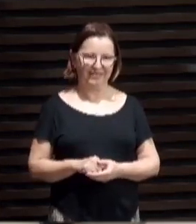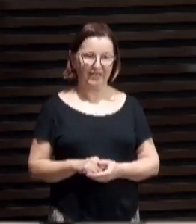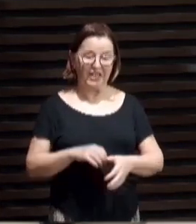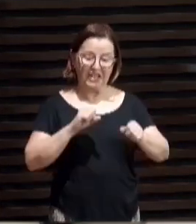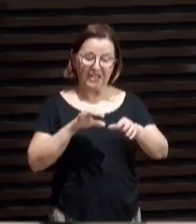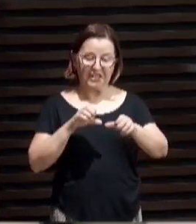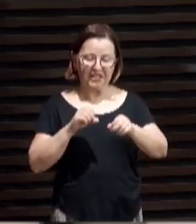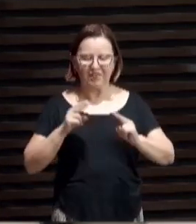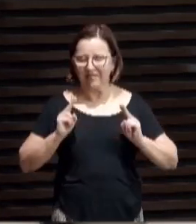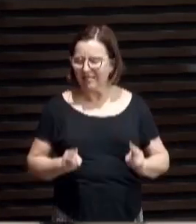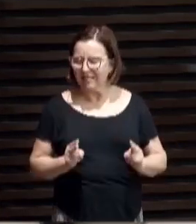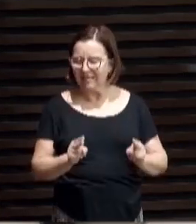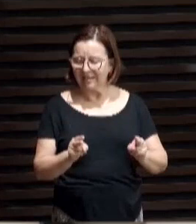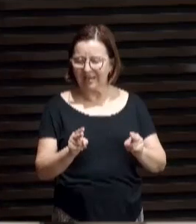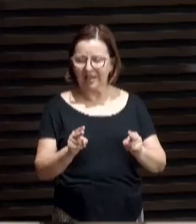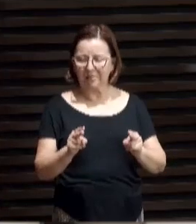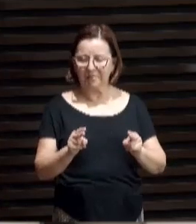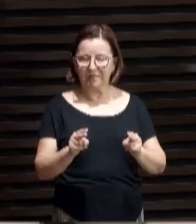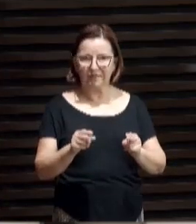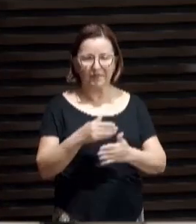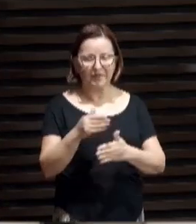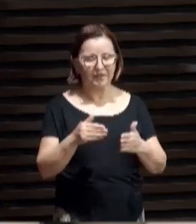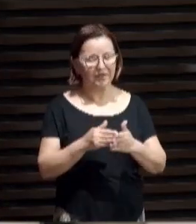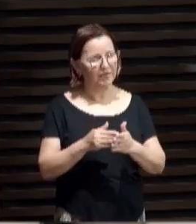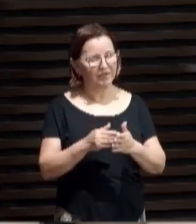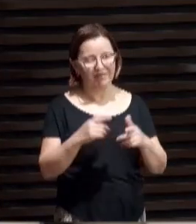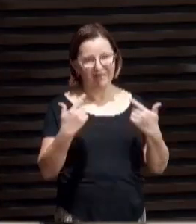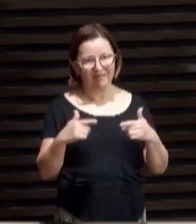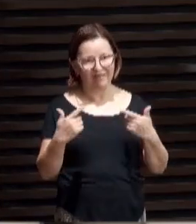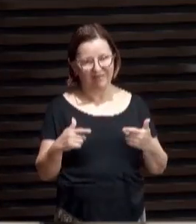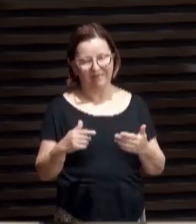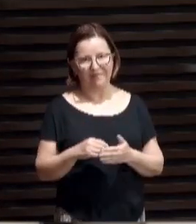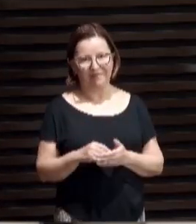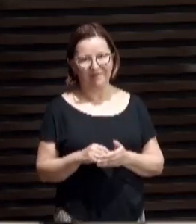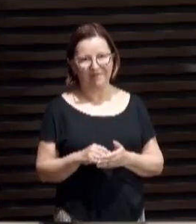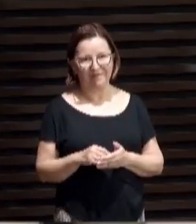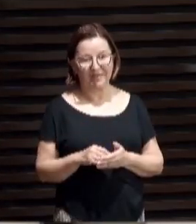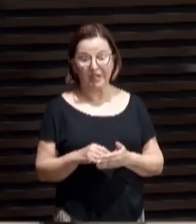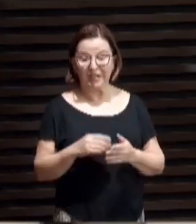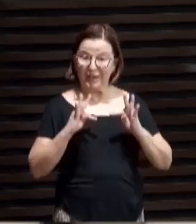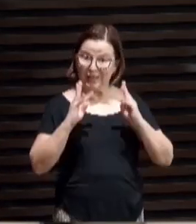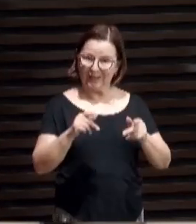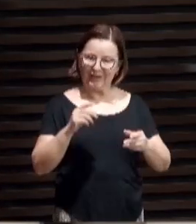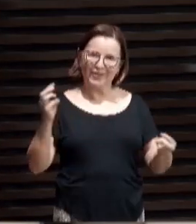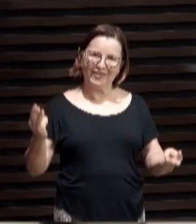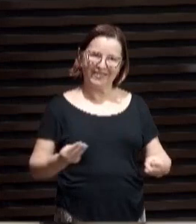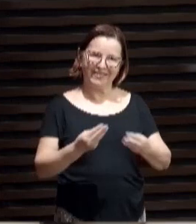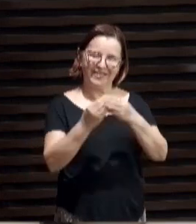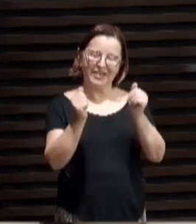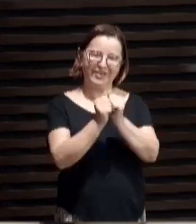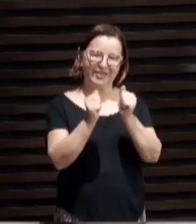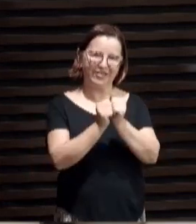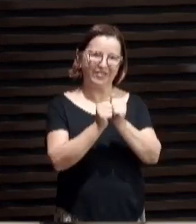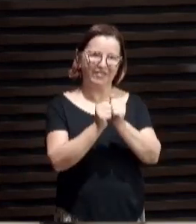Ensinei continuamente, tanto nas sinagogas como no templo, onde todos os judeus se reúnem,